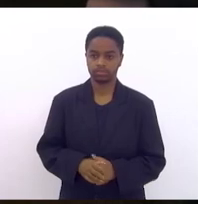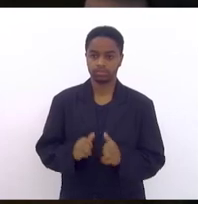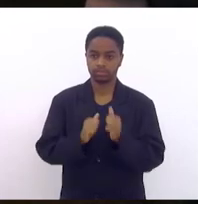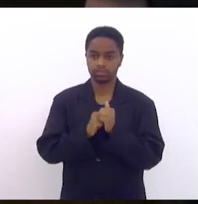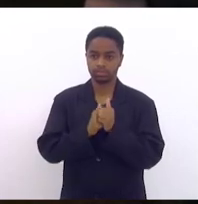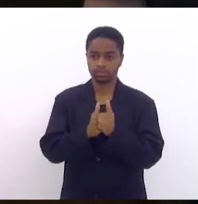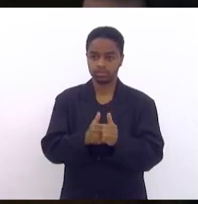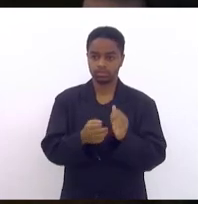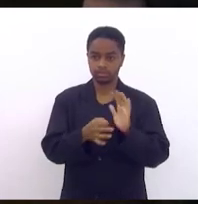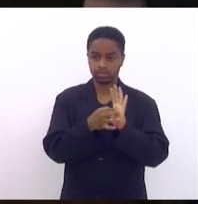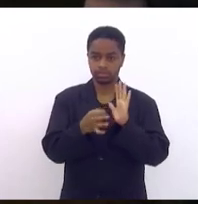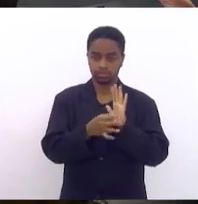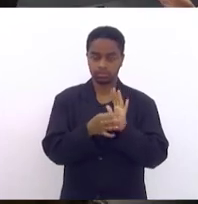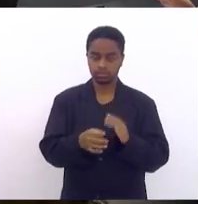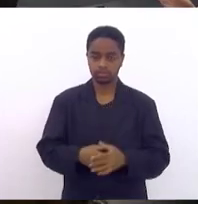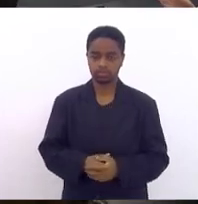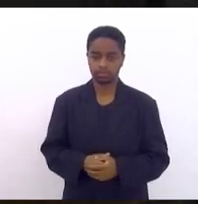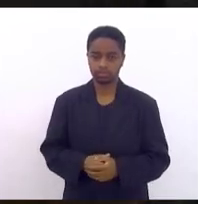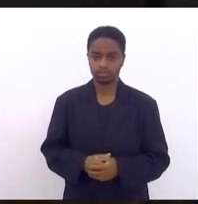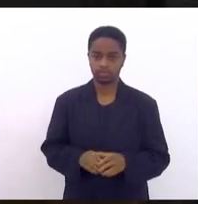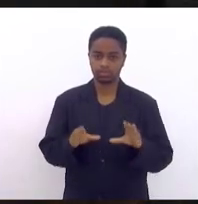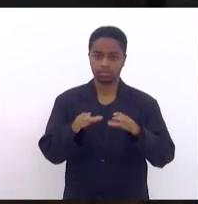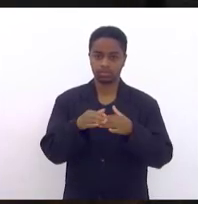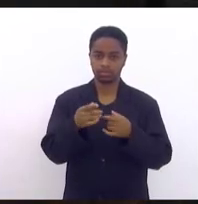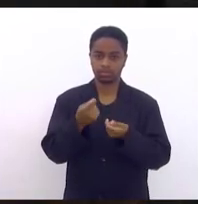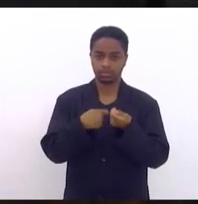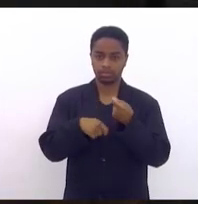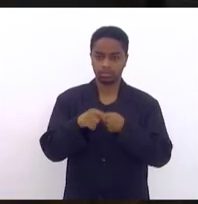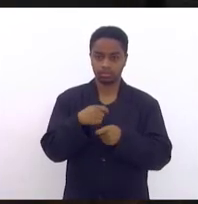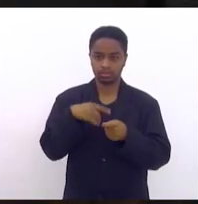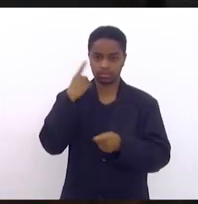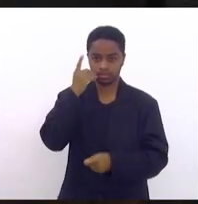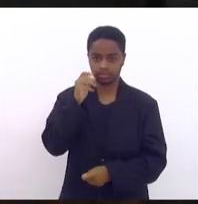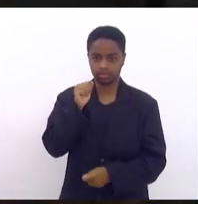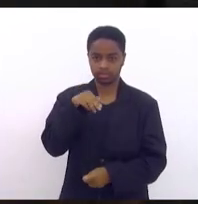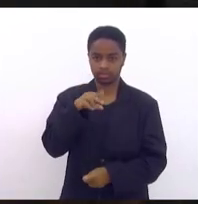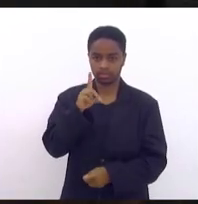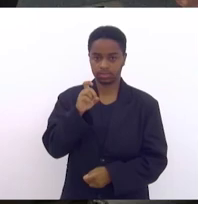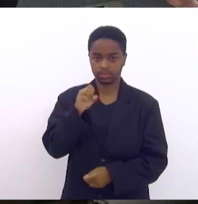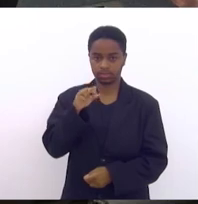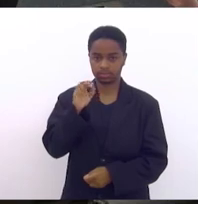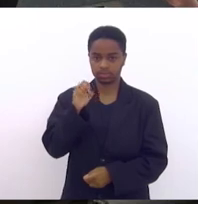Acompanho o parecer, presidente. Muito obrigado. Pela Comissão de Economia, deputado Anderson Moraes.